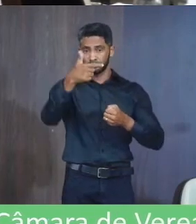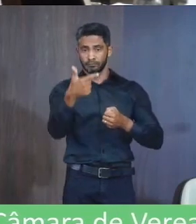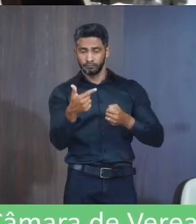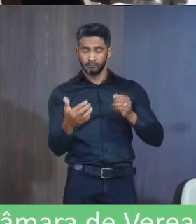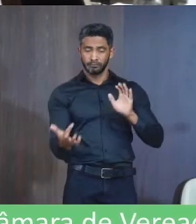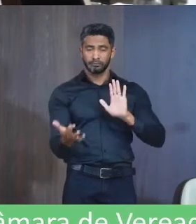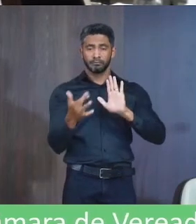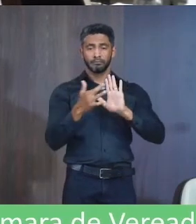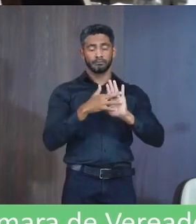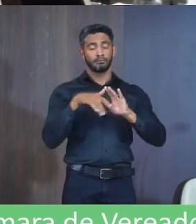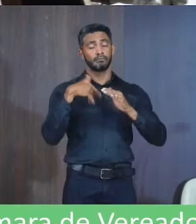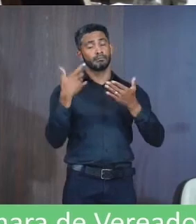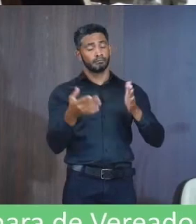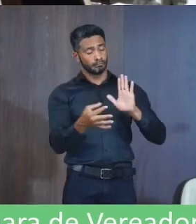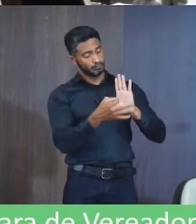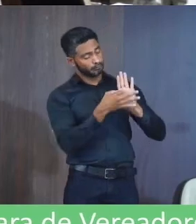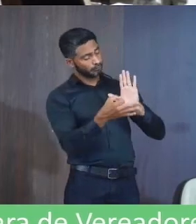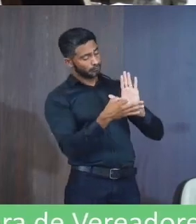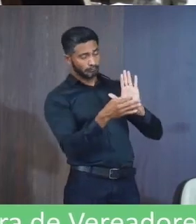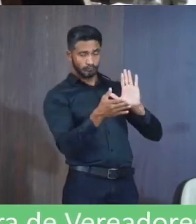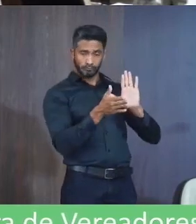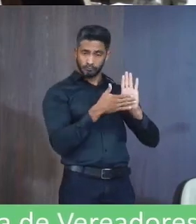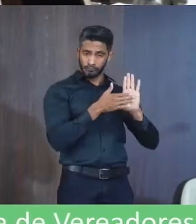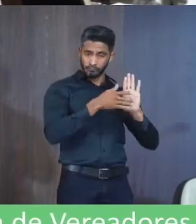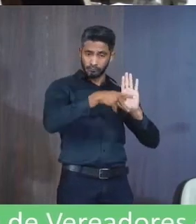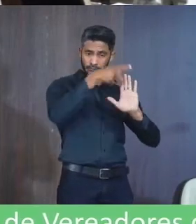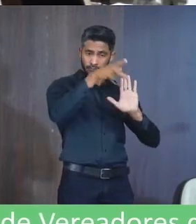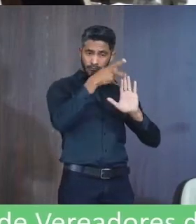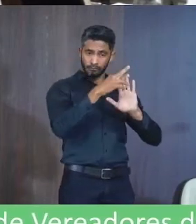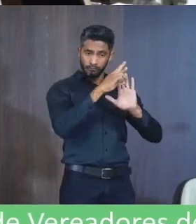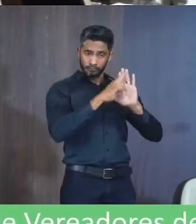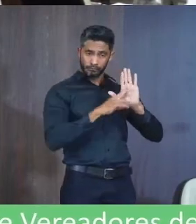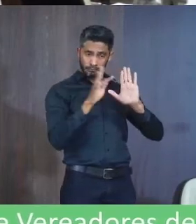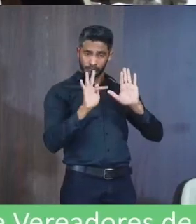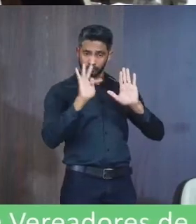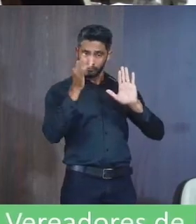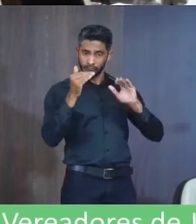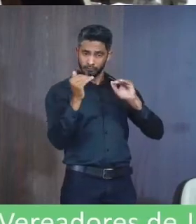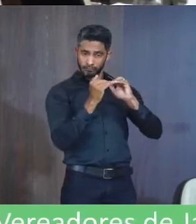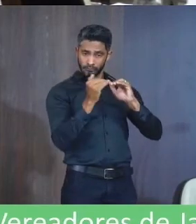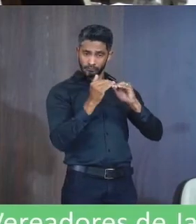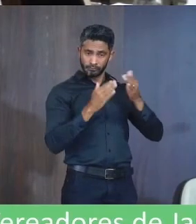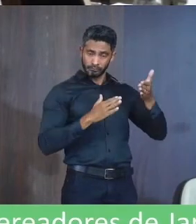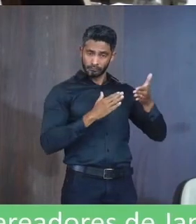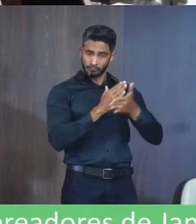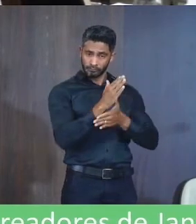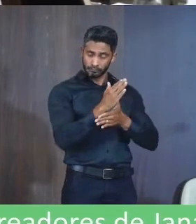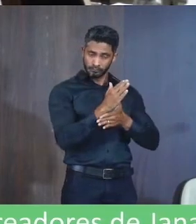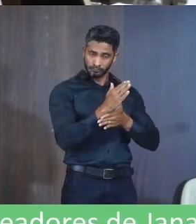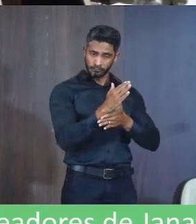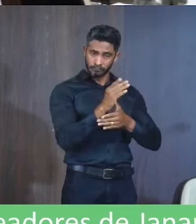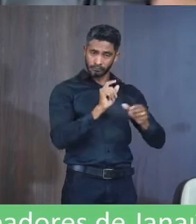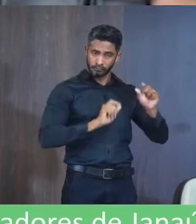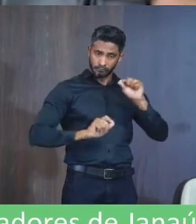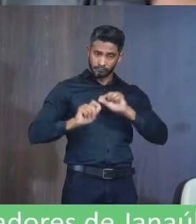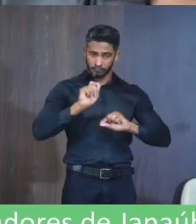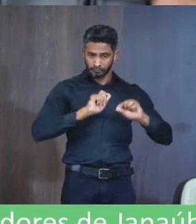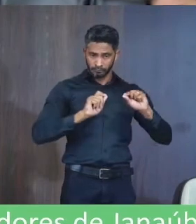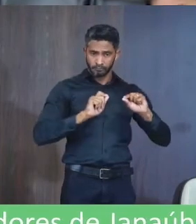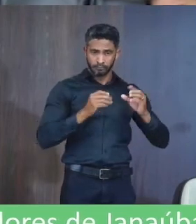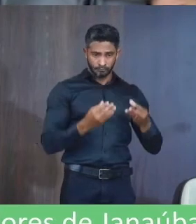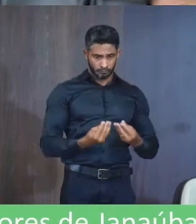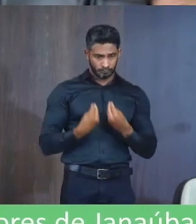Nesse passo Opinamos Por se dar A proposição A seguinte redação final Que está de acordo Com o aprovado Afim de que